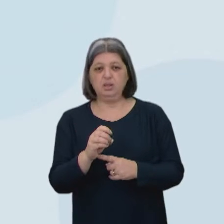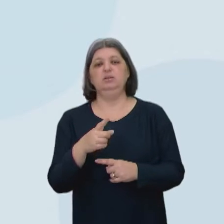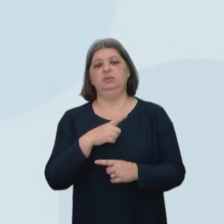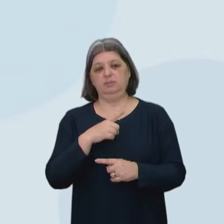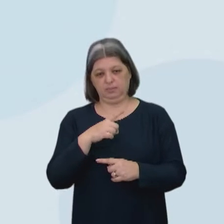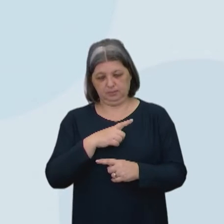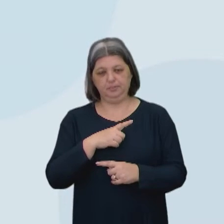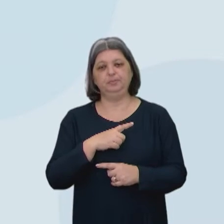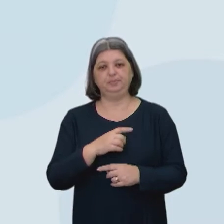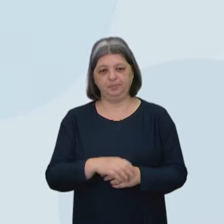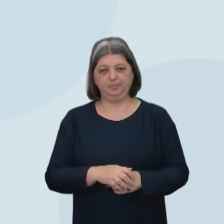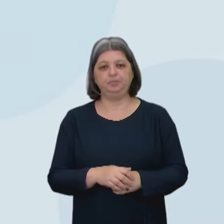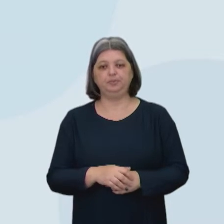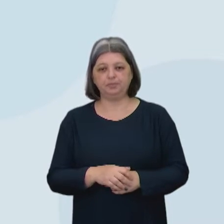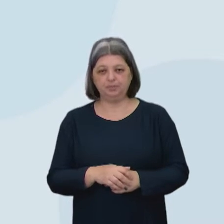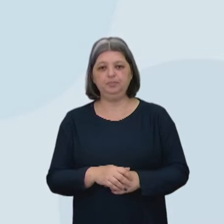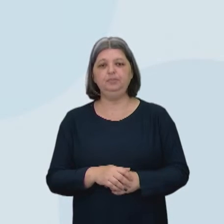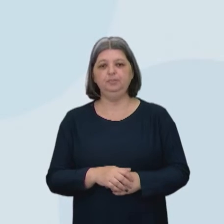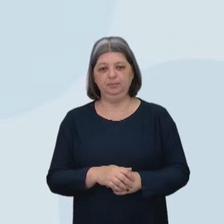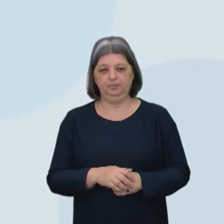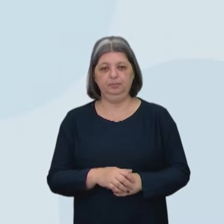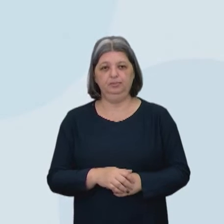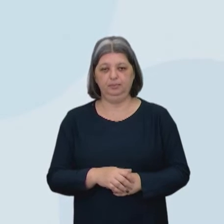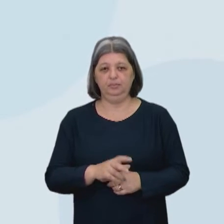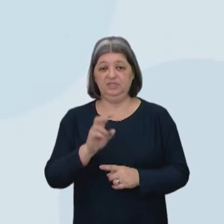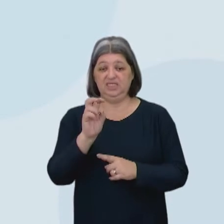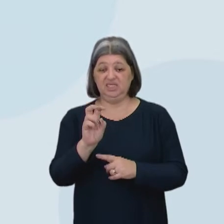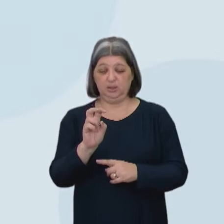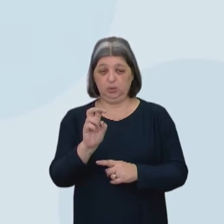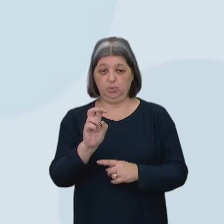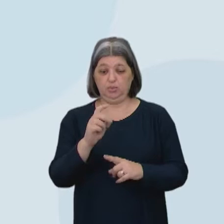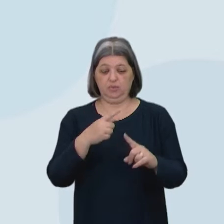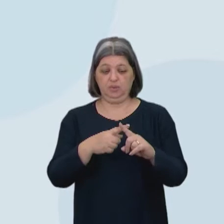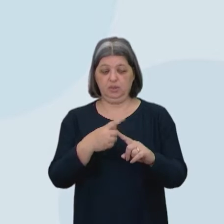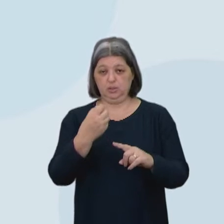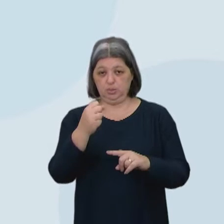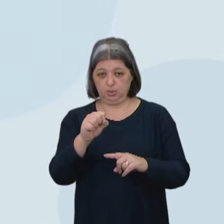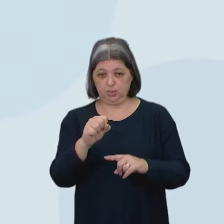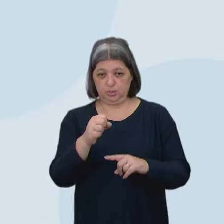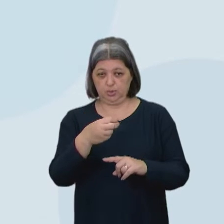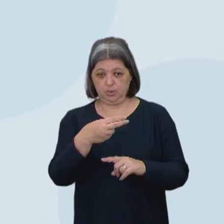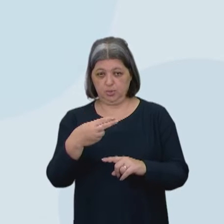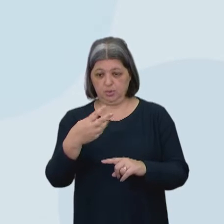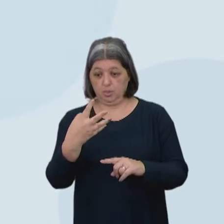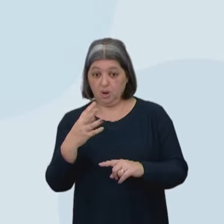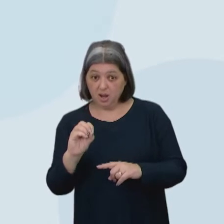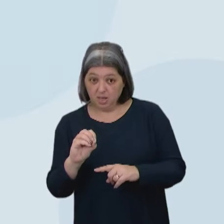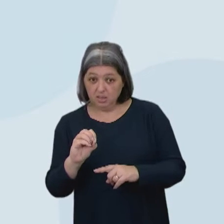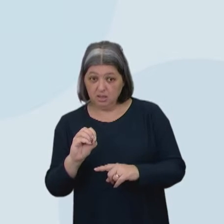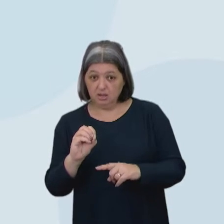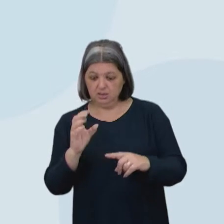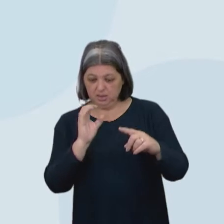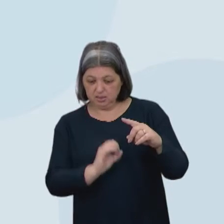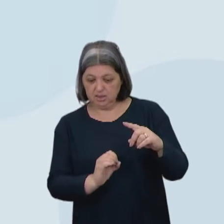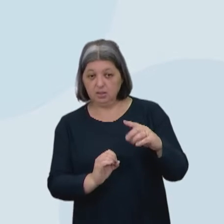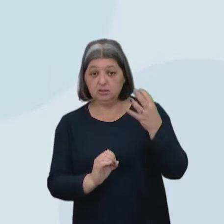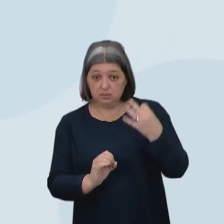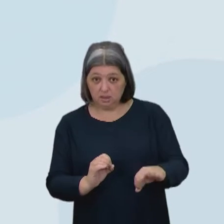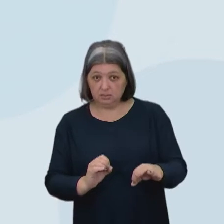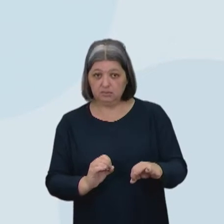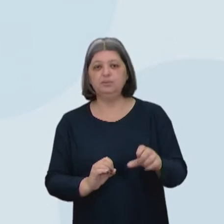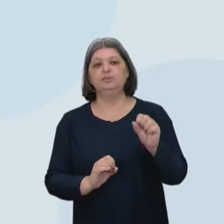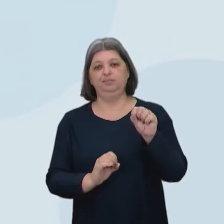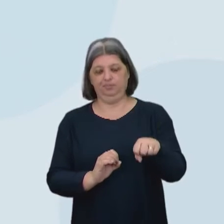vezes. 1, 2, 3, 4, 5. 5 vezes 8? 40. Deu 0. Deu exato.